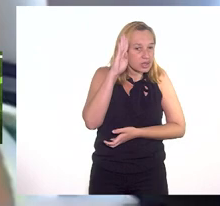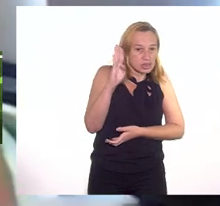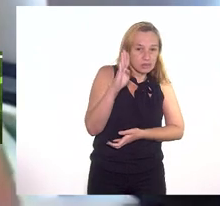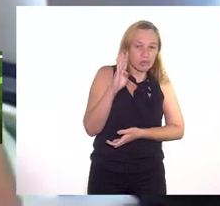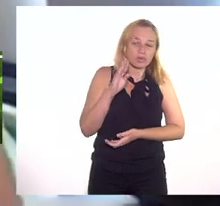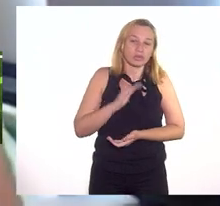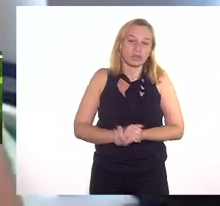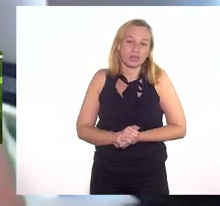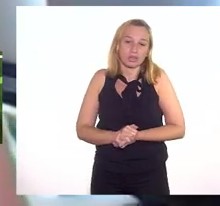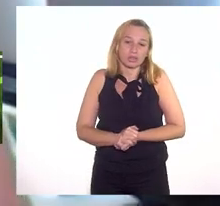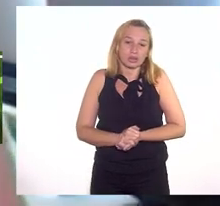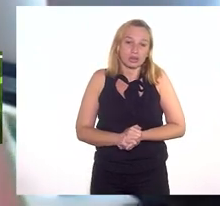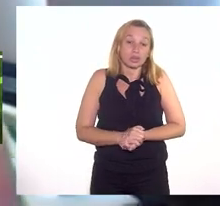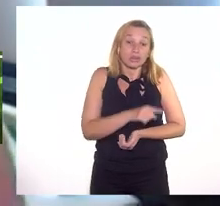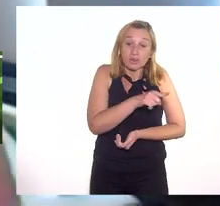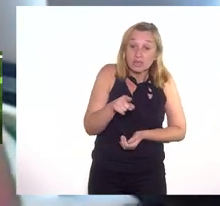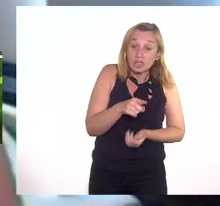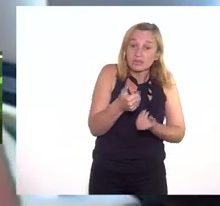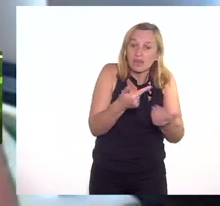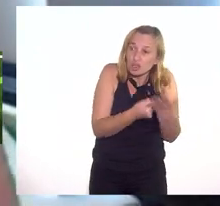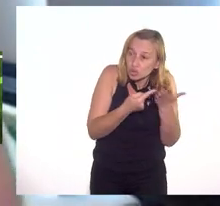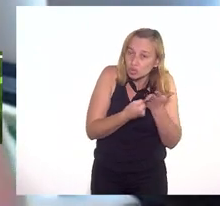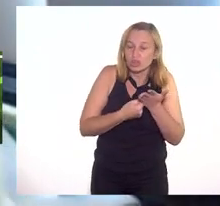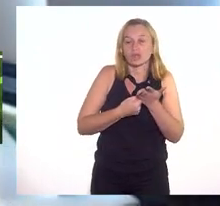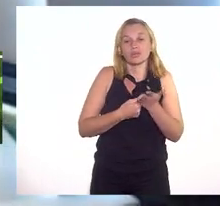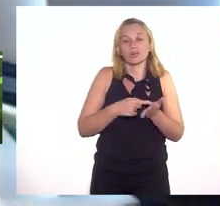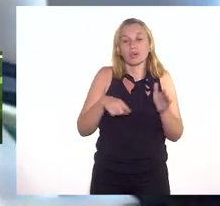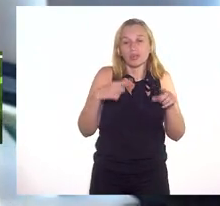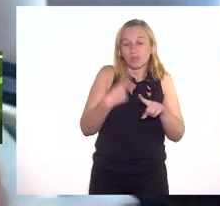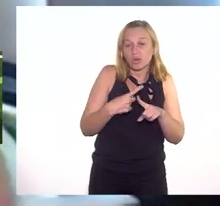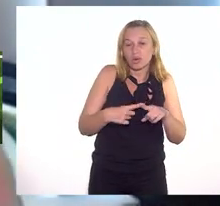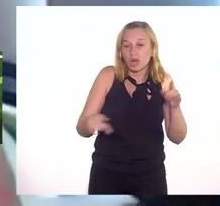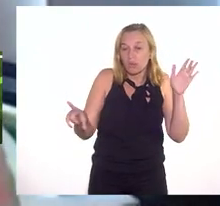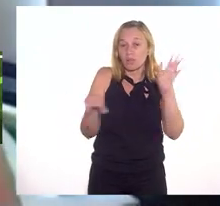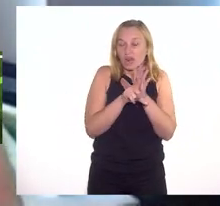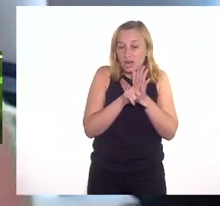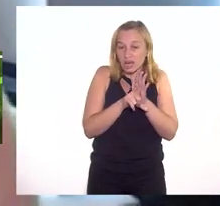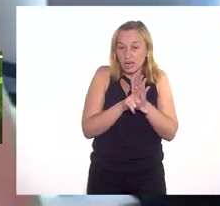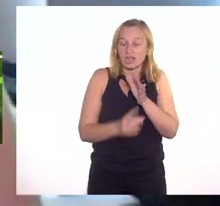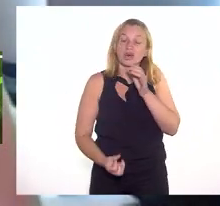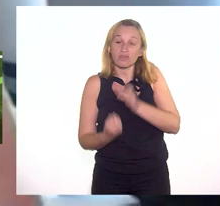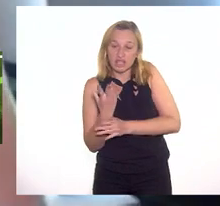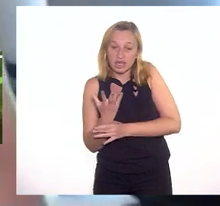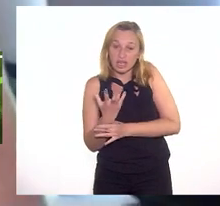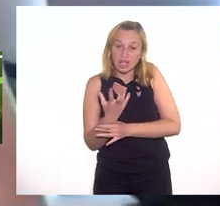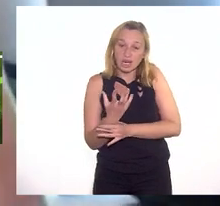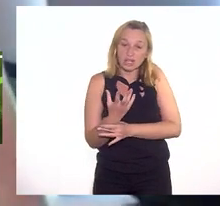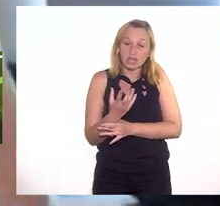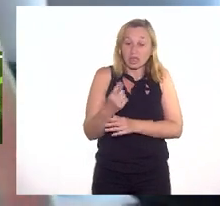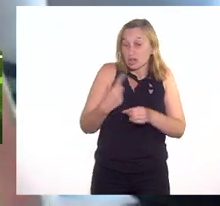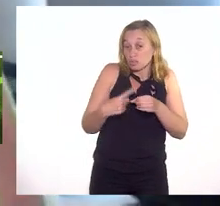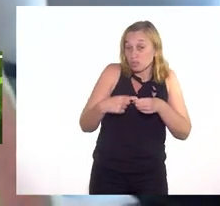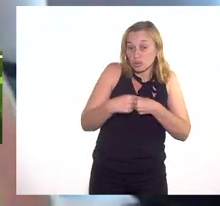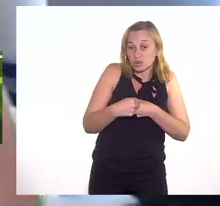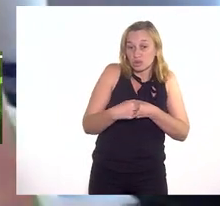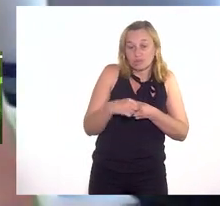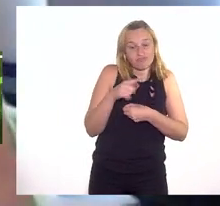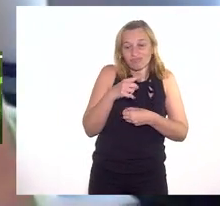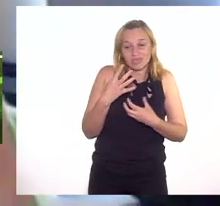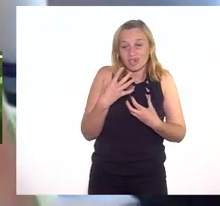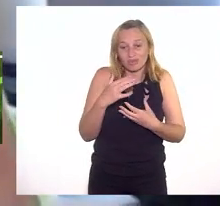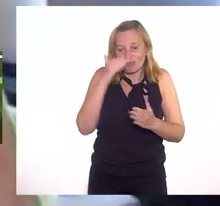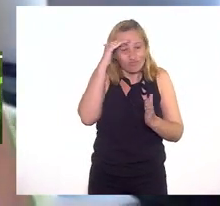principalmente para que vocês nos ajudem, porque é uma lei que o Estado determinou e o município se recusa a